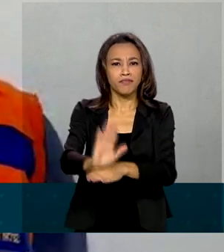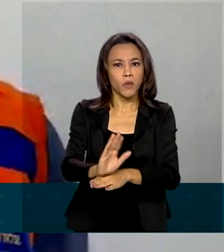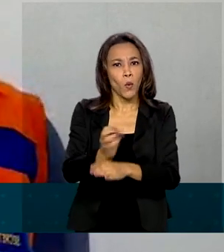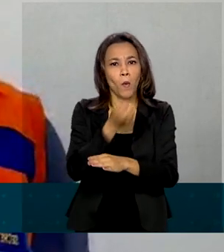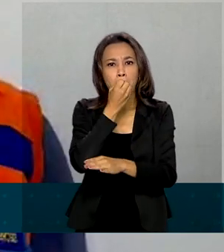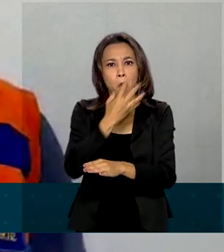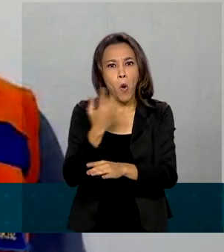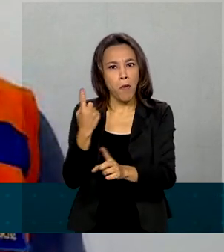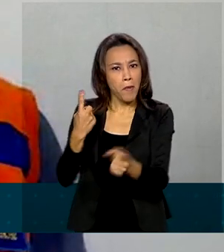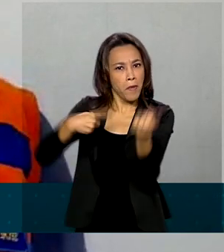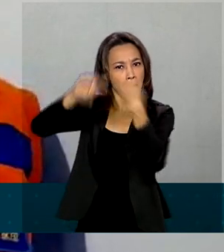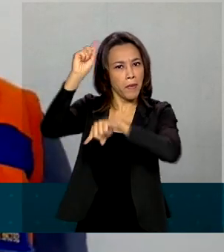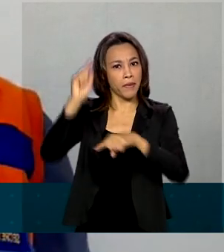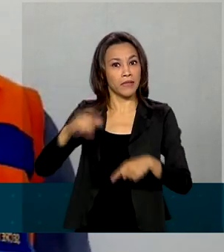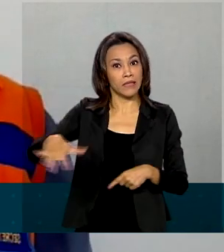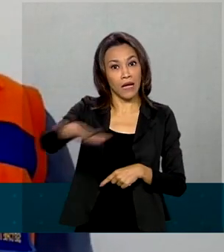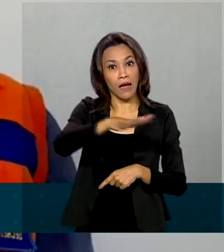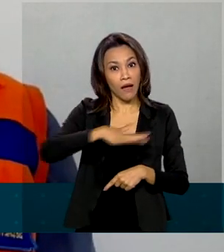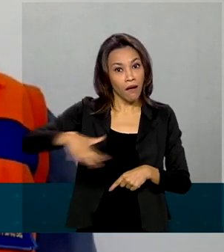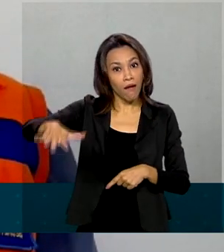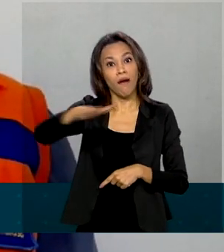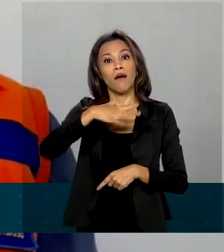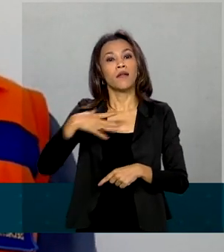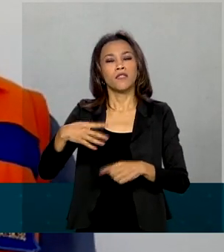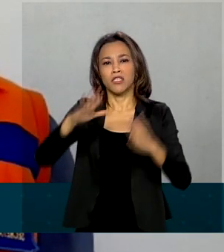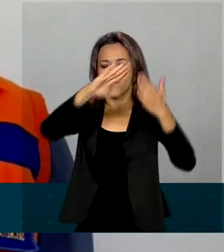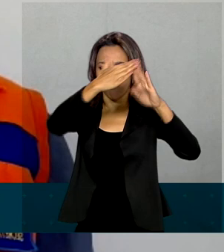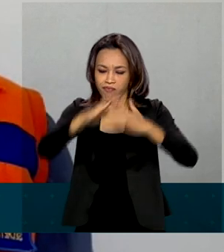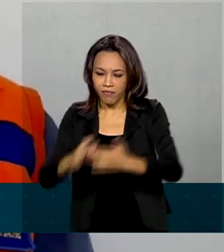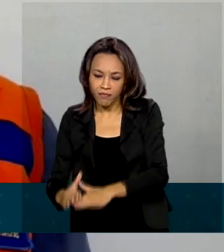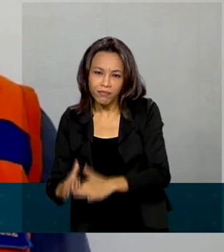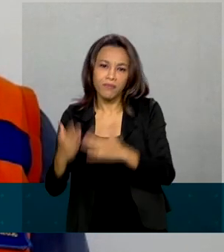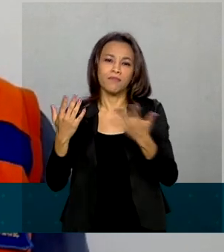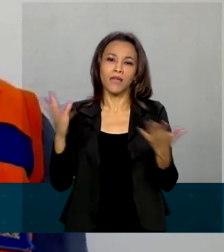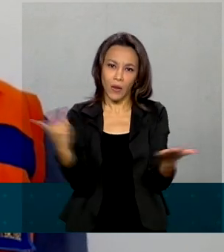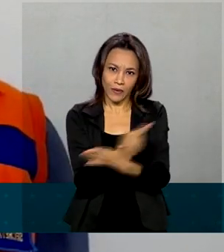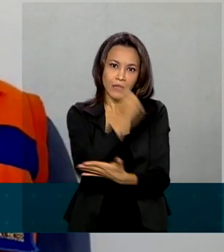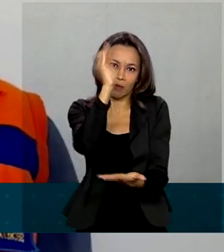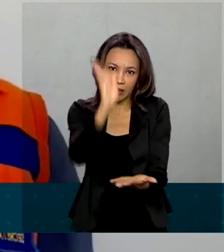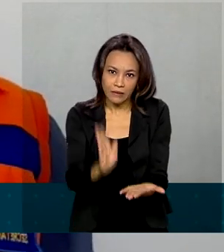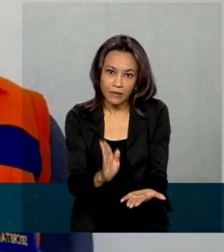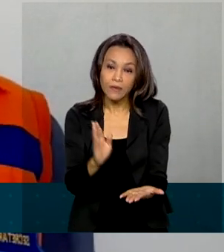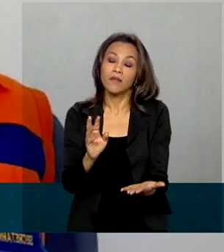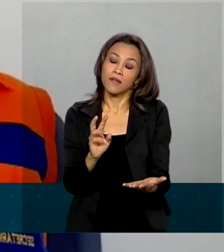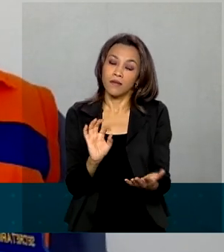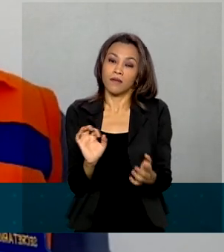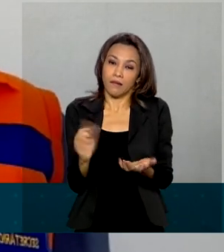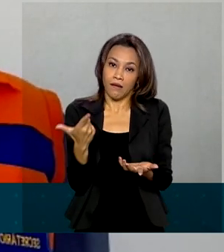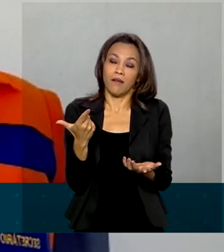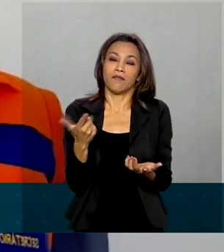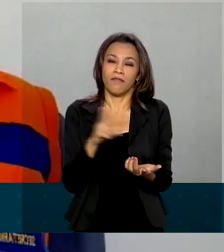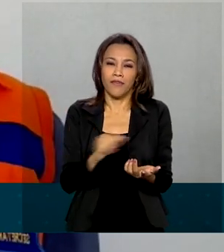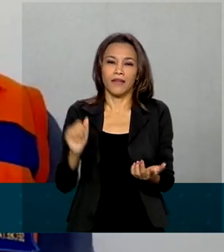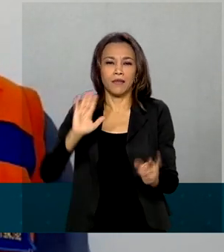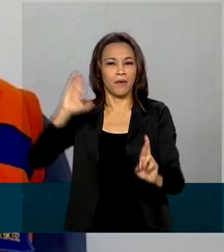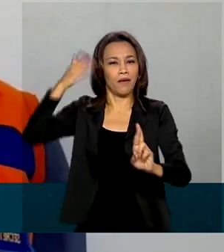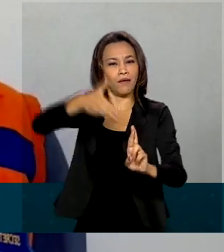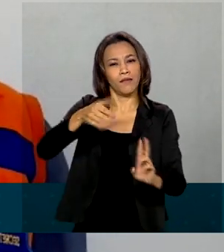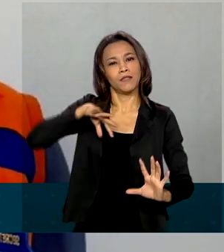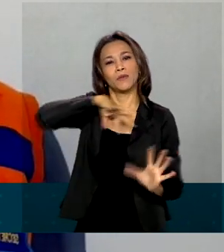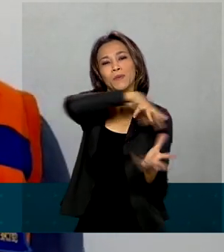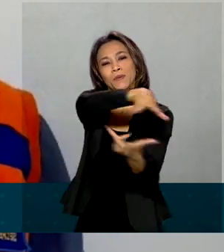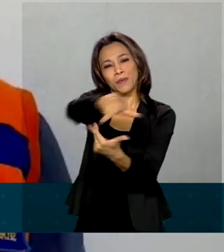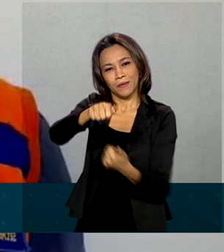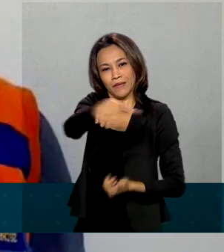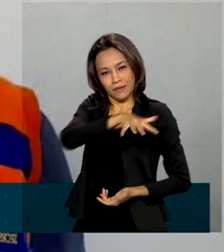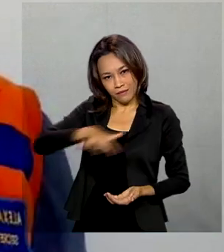gestão de riscos e desastres no Brasil e, com certeza, nos colocará na vanguarda do mundo na gestão de